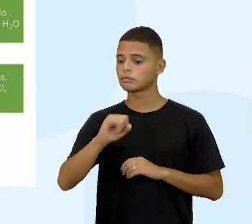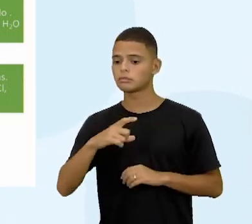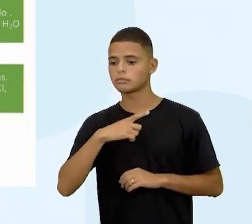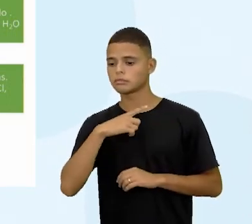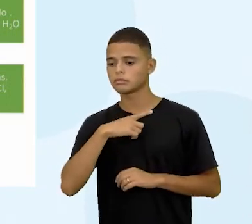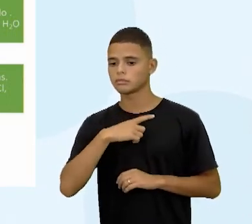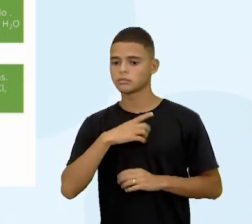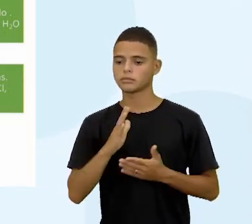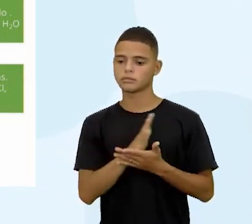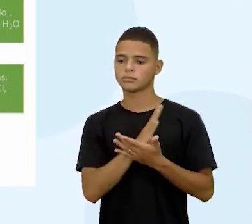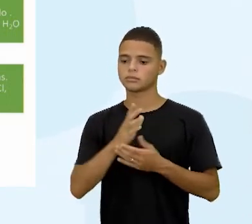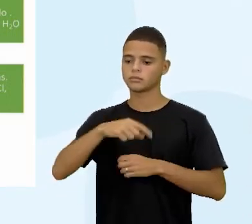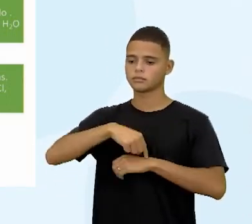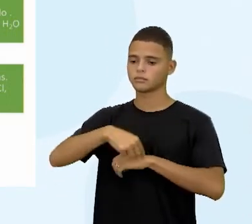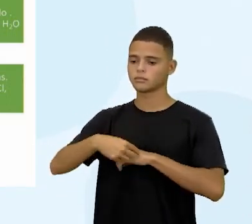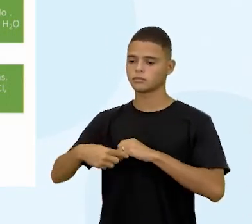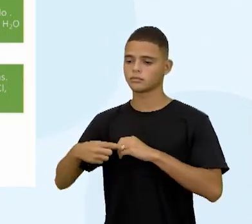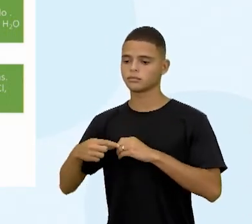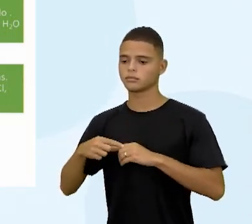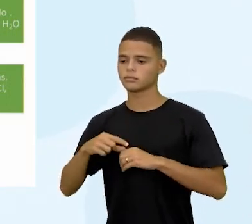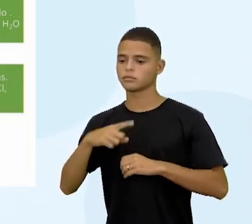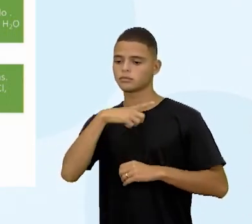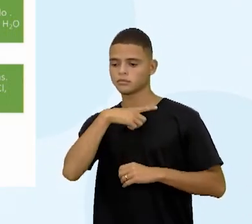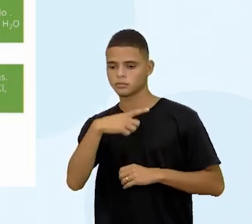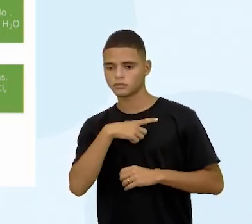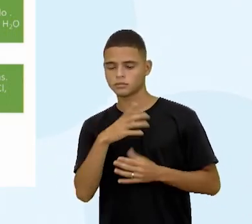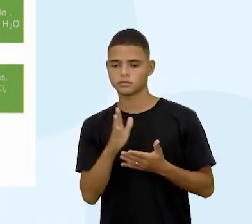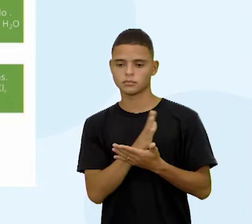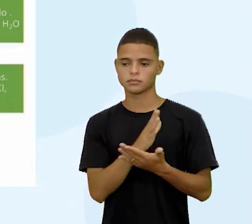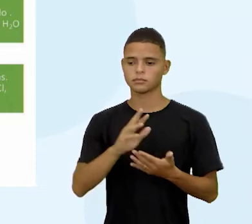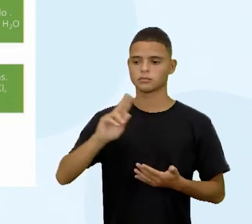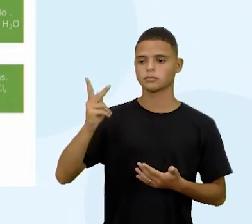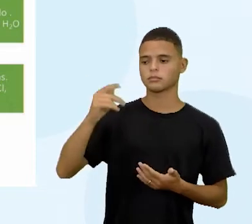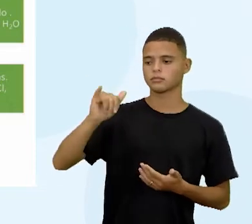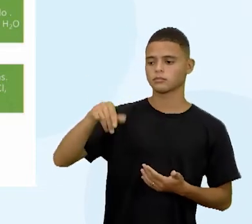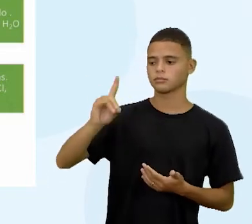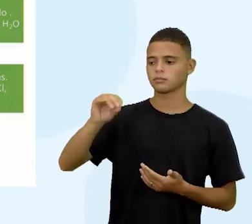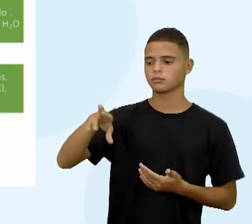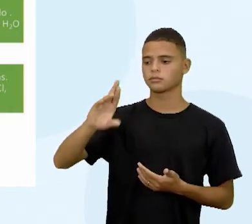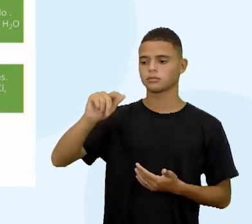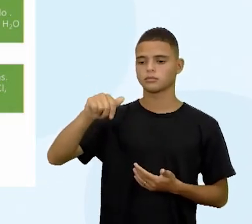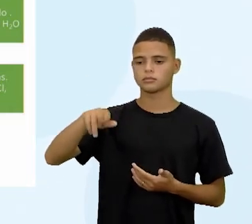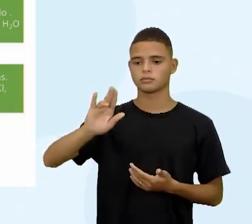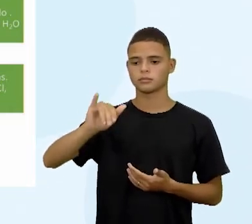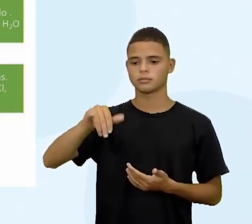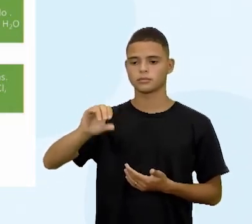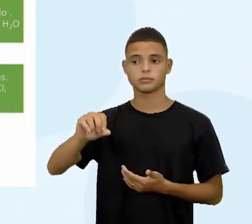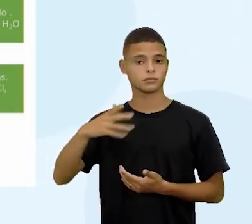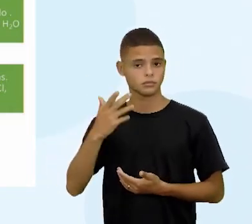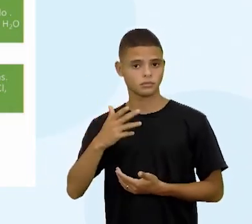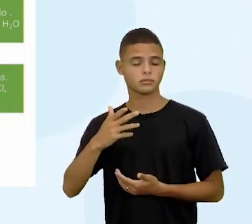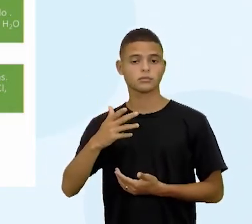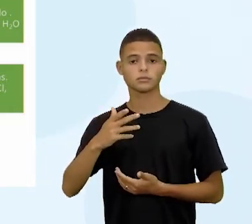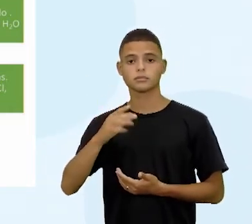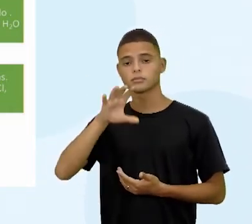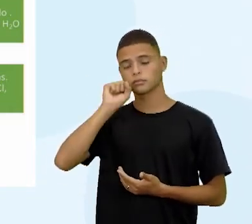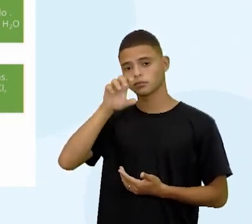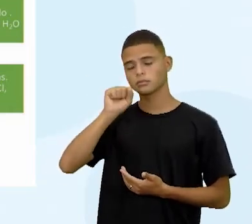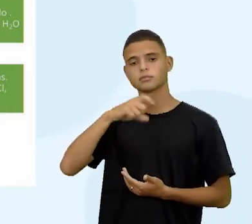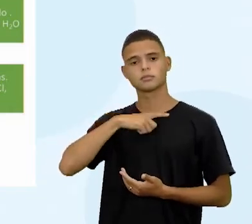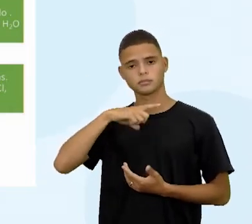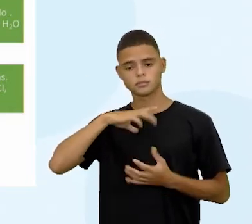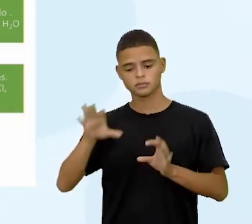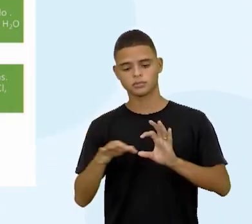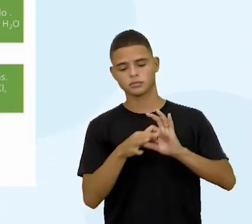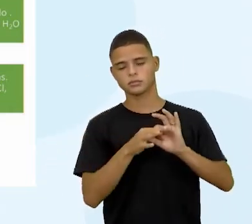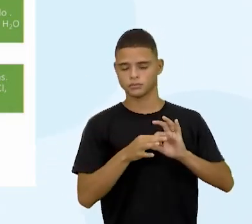molécula polar envolvida, se tiver átomo de hidrogênio que está ligado a nitrogênio, oxigênio ou flúor, eu vou ter uma